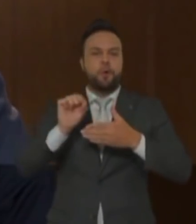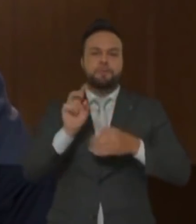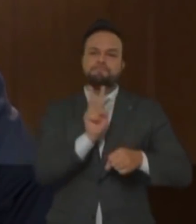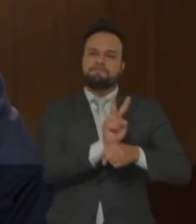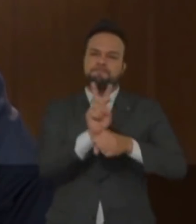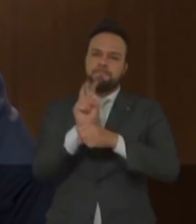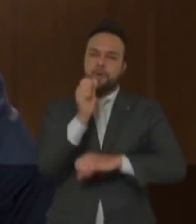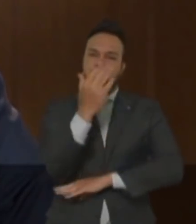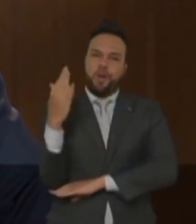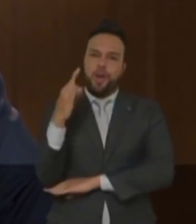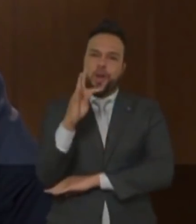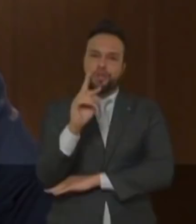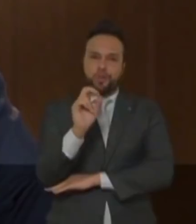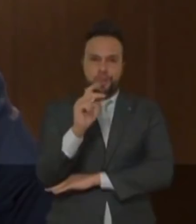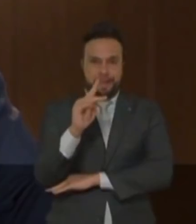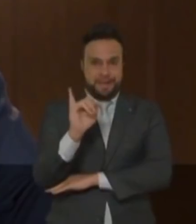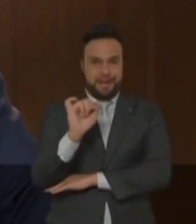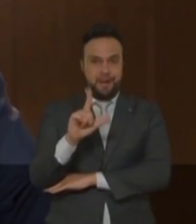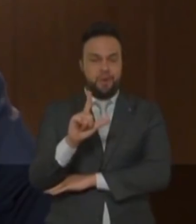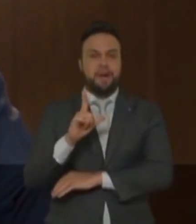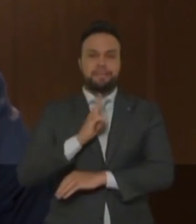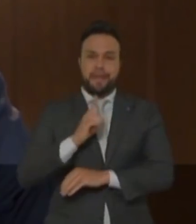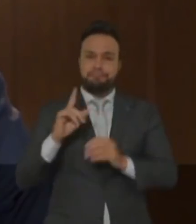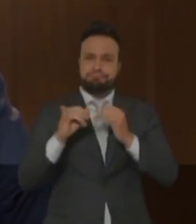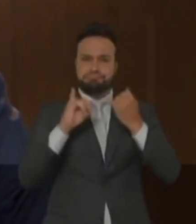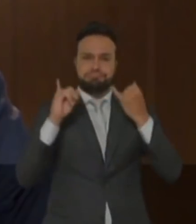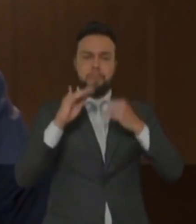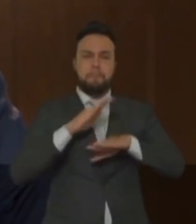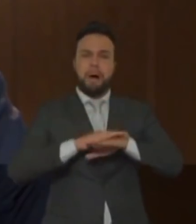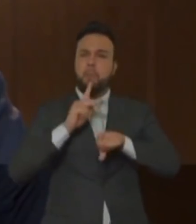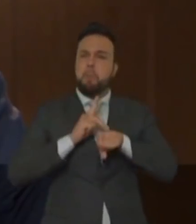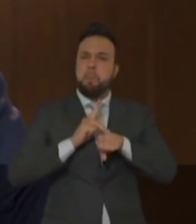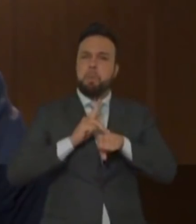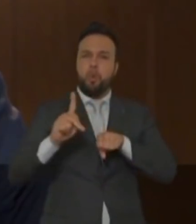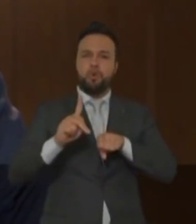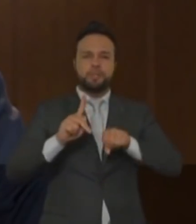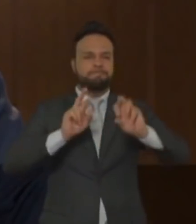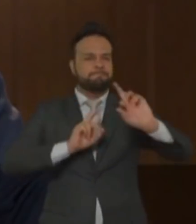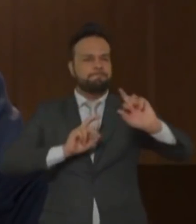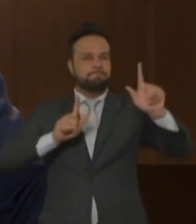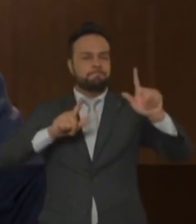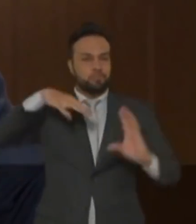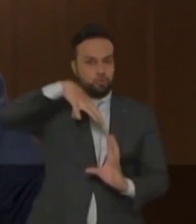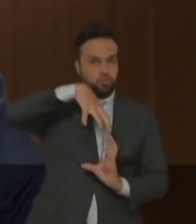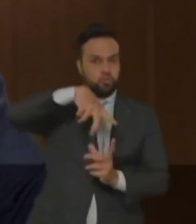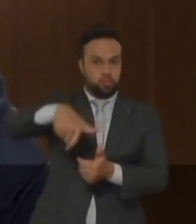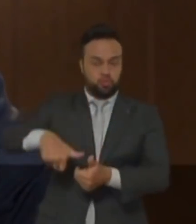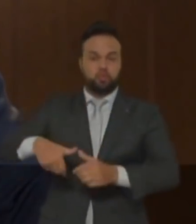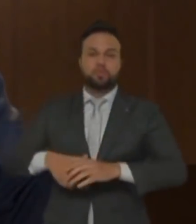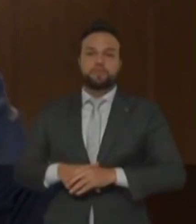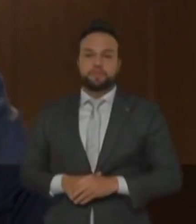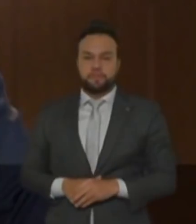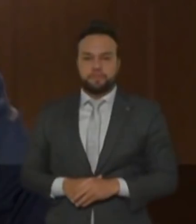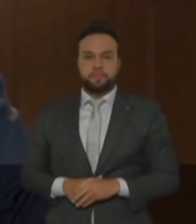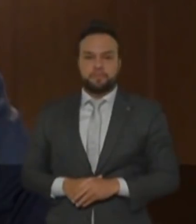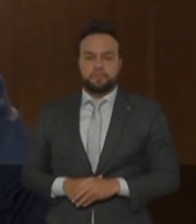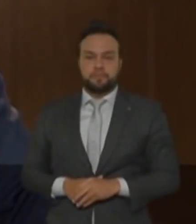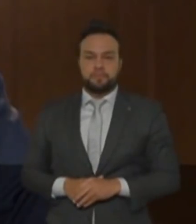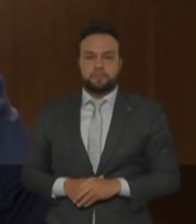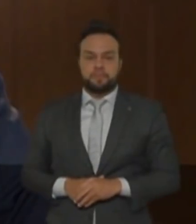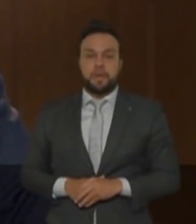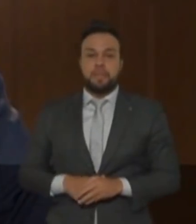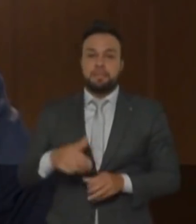somos líderes em conservação de florestas tropicais temos a matriz energética mais limpa e